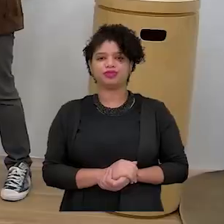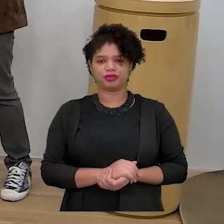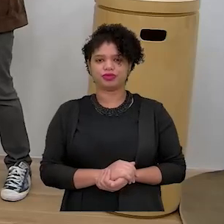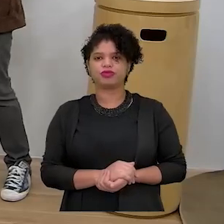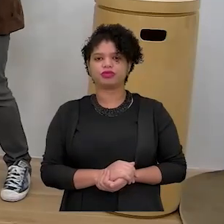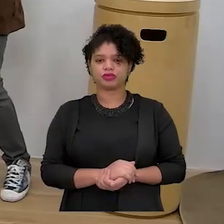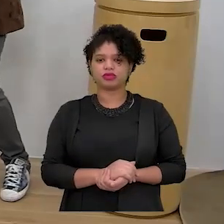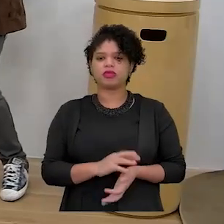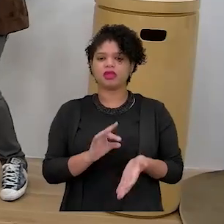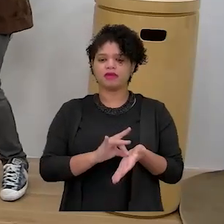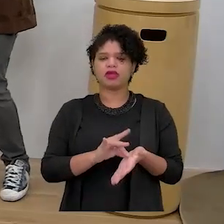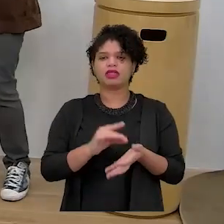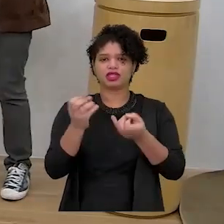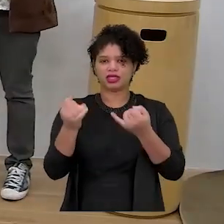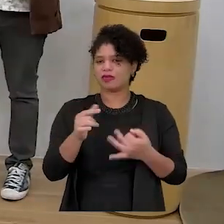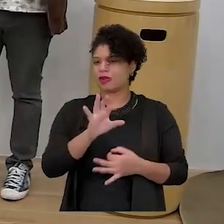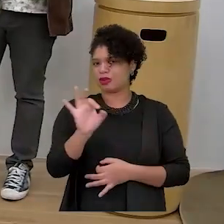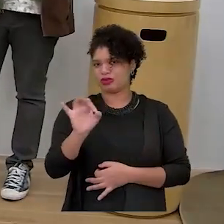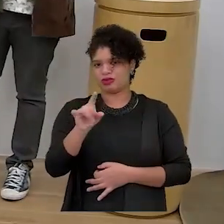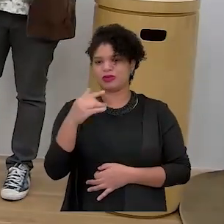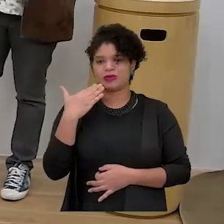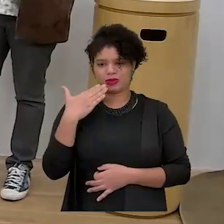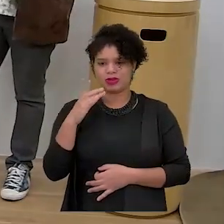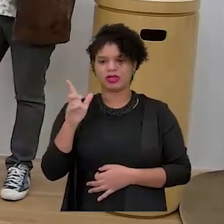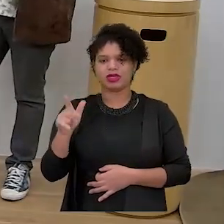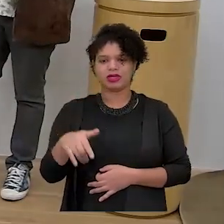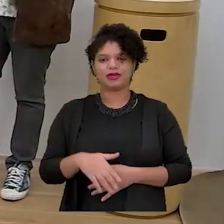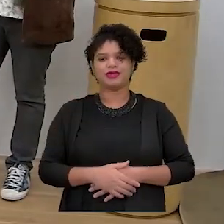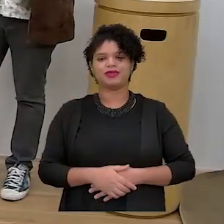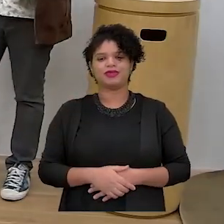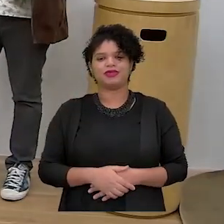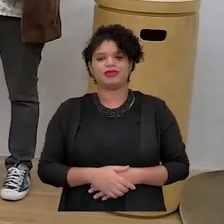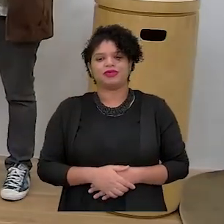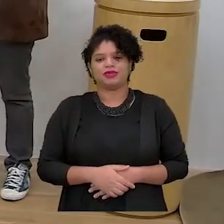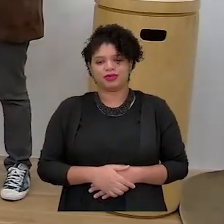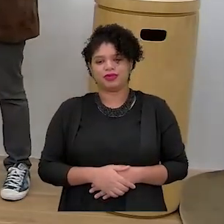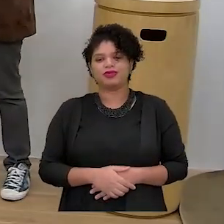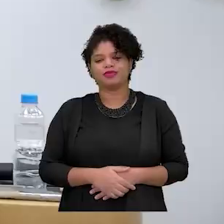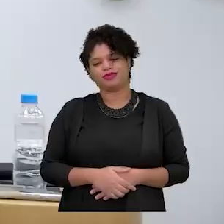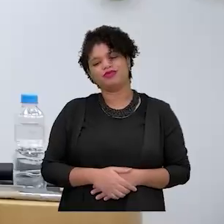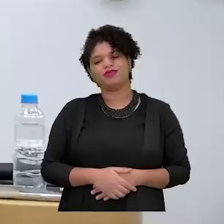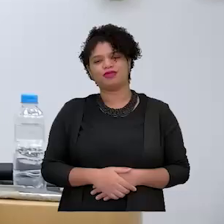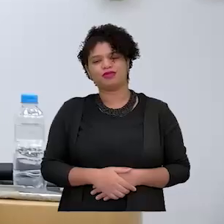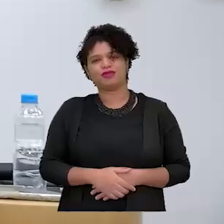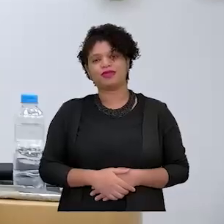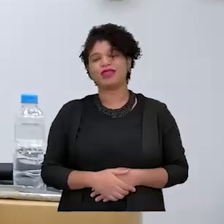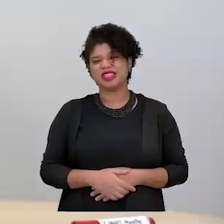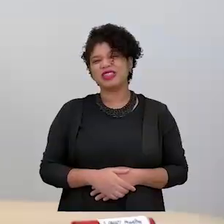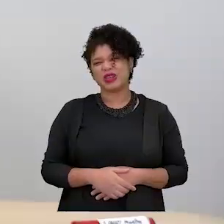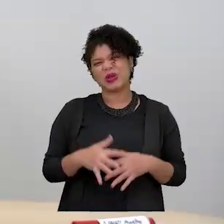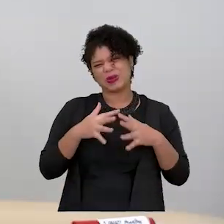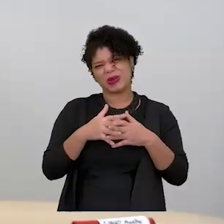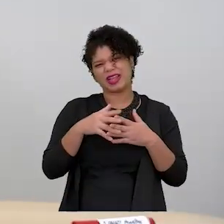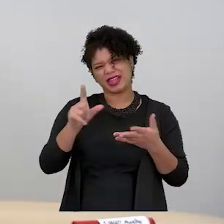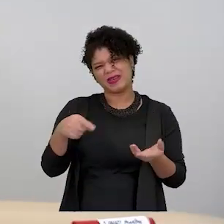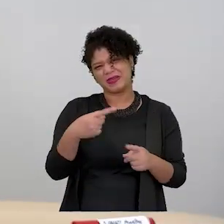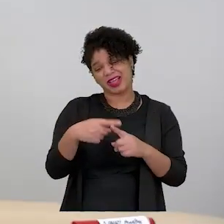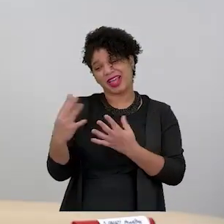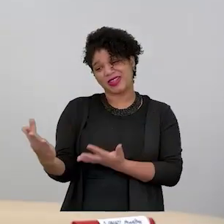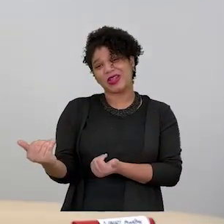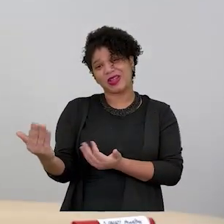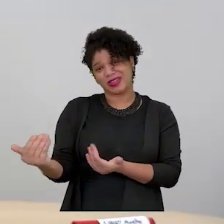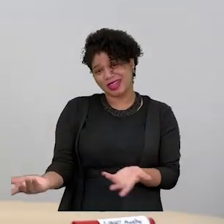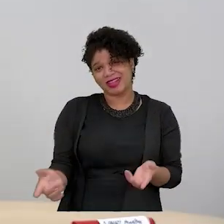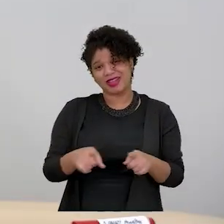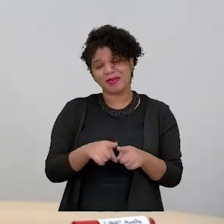bem exemplificado, né, com essa... com essa explicação. É então, complicado. Isso é complicado, porque ser adolescente, como qualquer